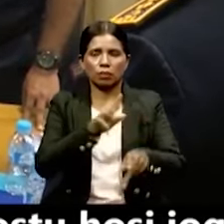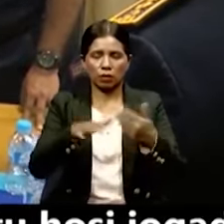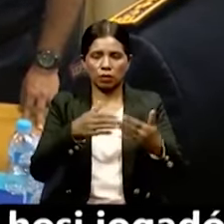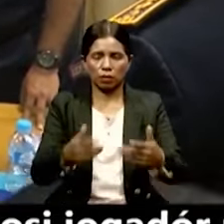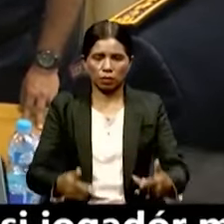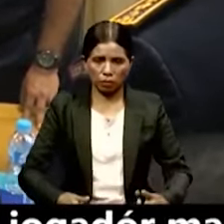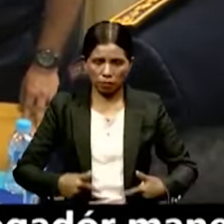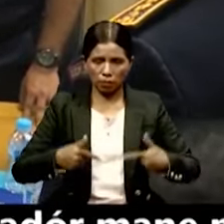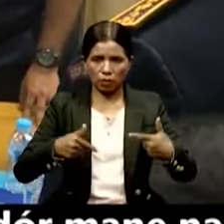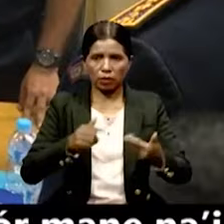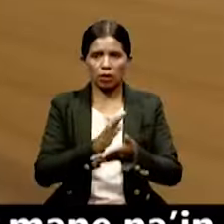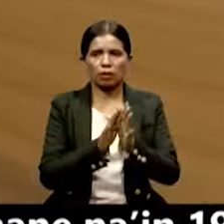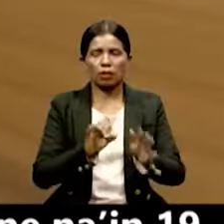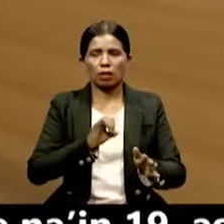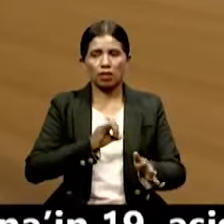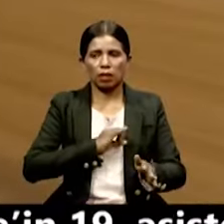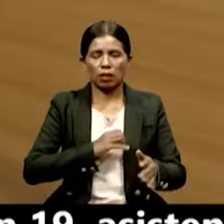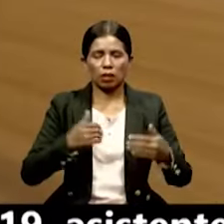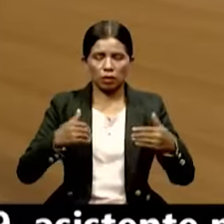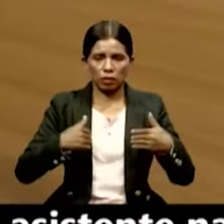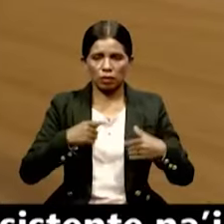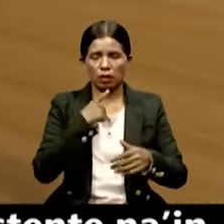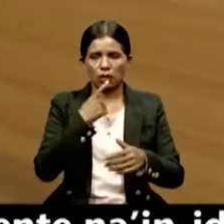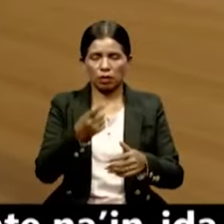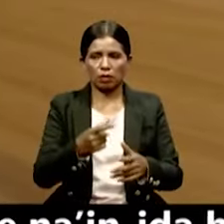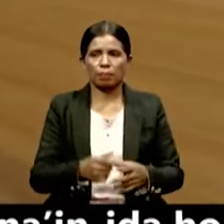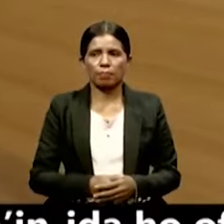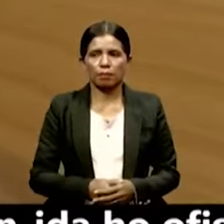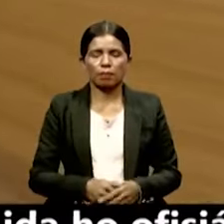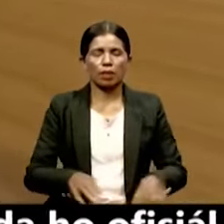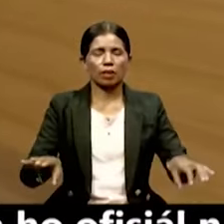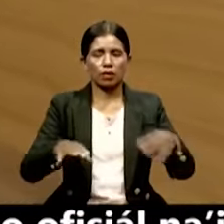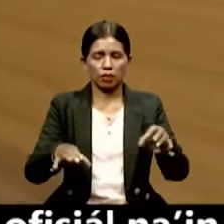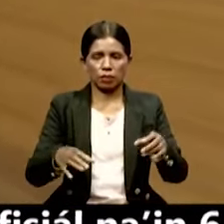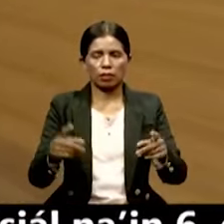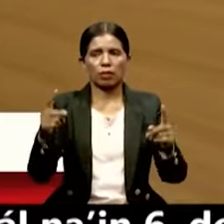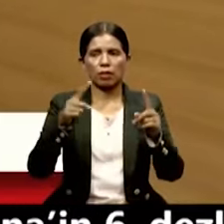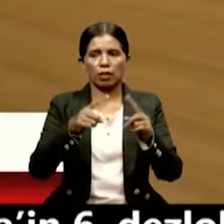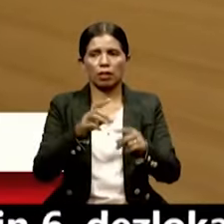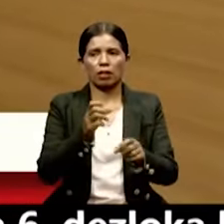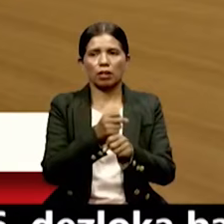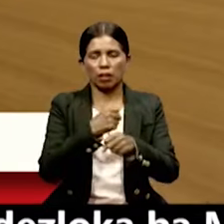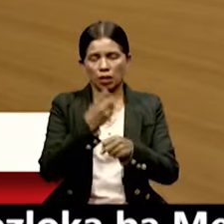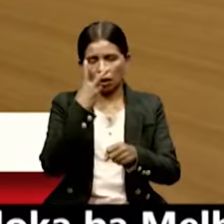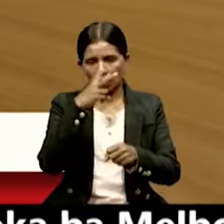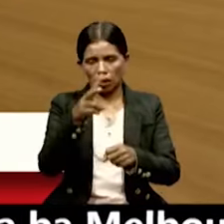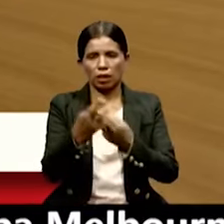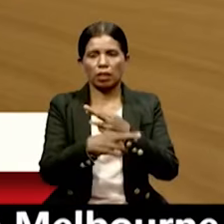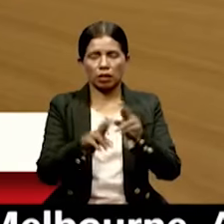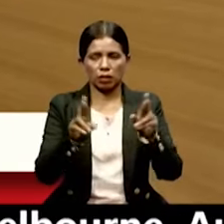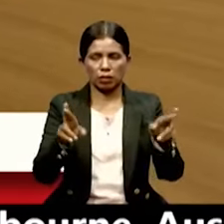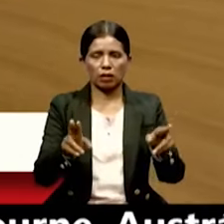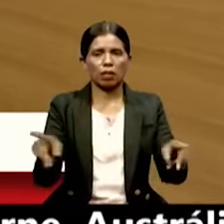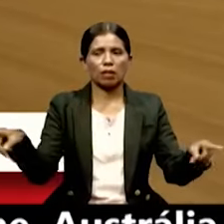Moris Akmatek. How ia principu Hateten de katak, servisu te laiba, mak haraini resultado.